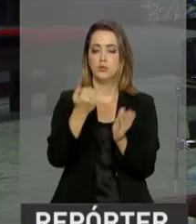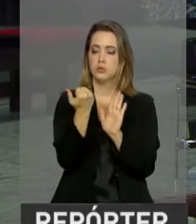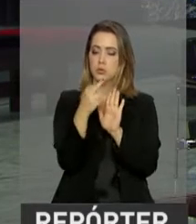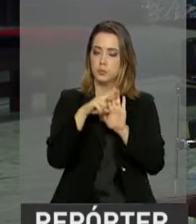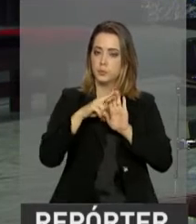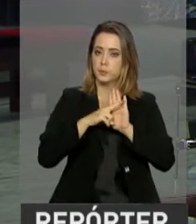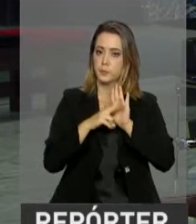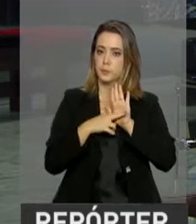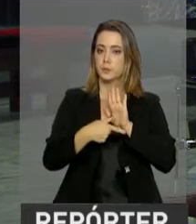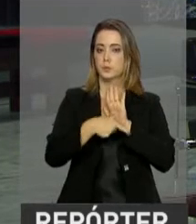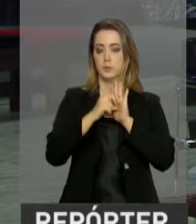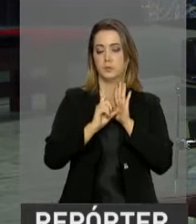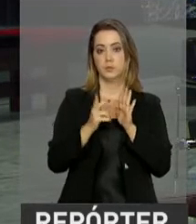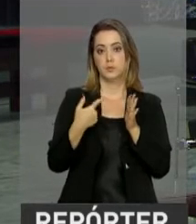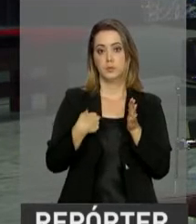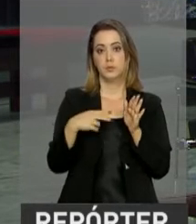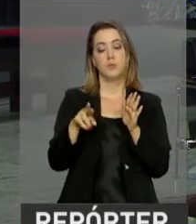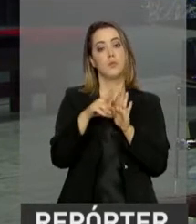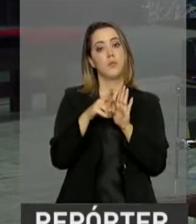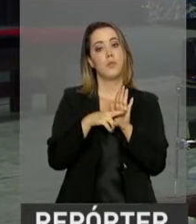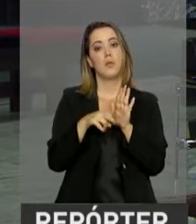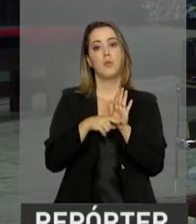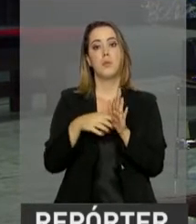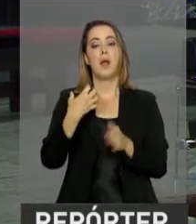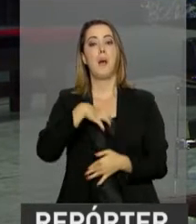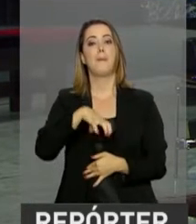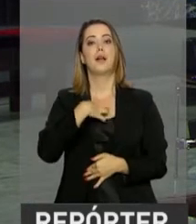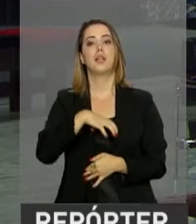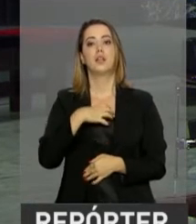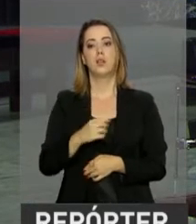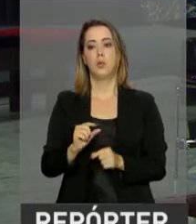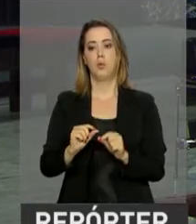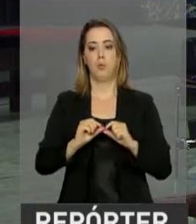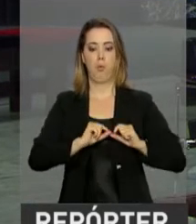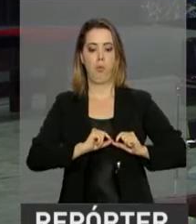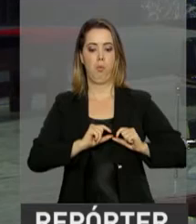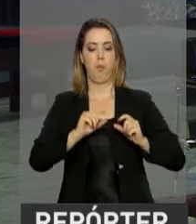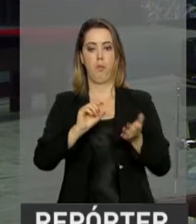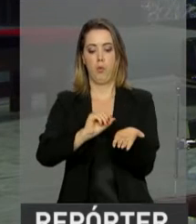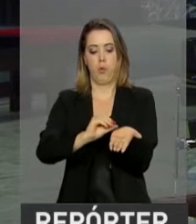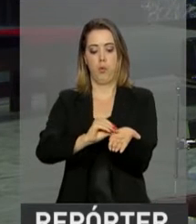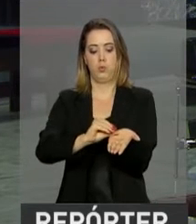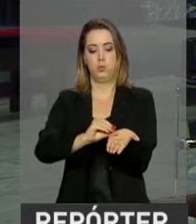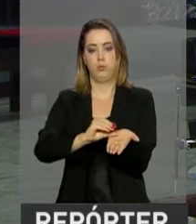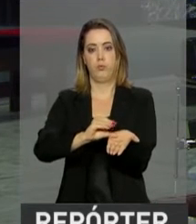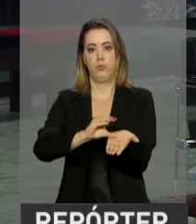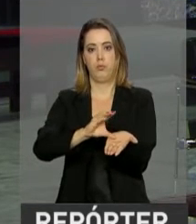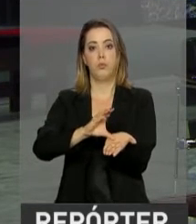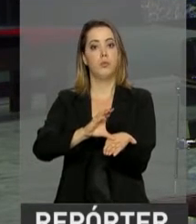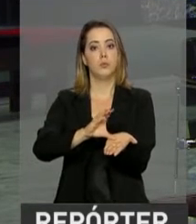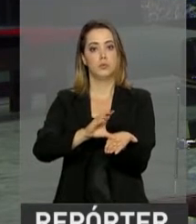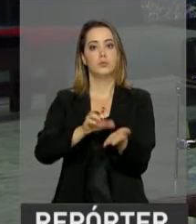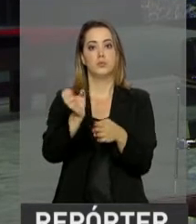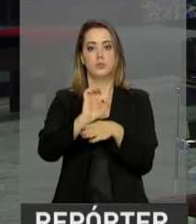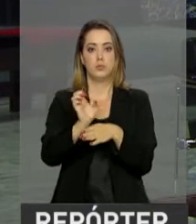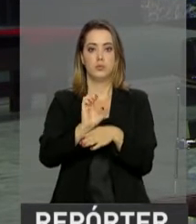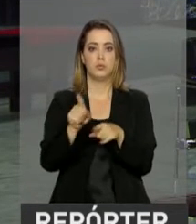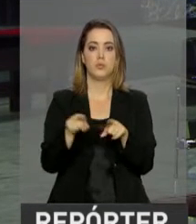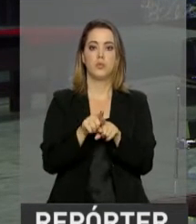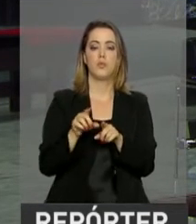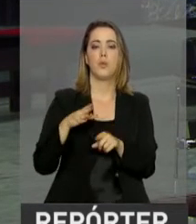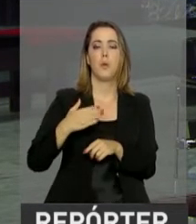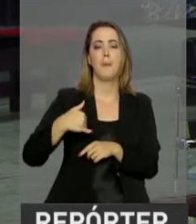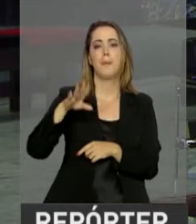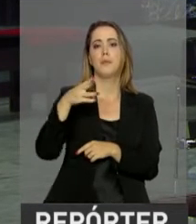estados. Pela regra, a Bahia vai ficar com o maior montante desses recursos destinados aos estados, com mais